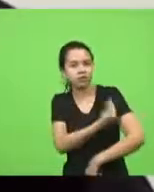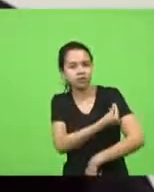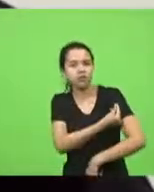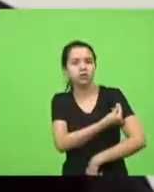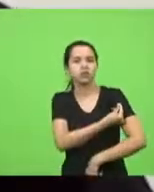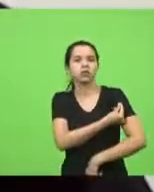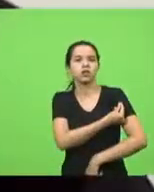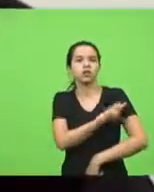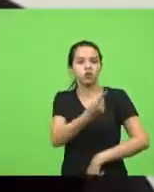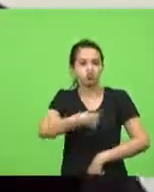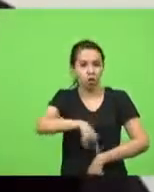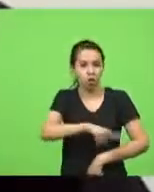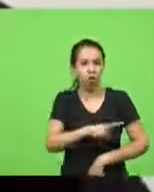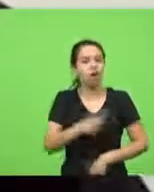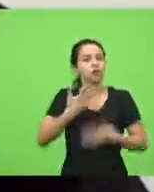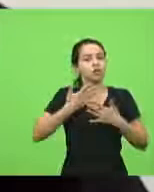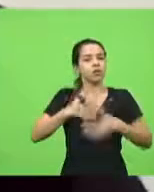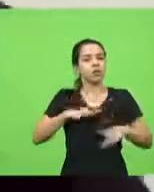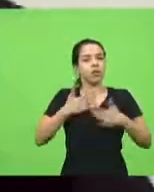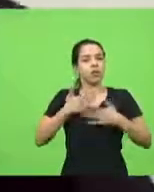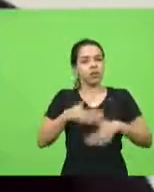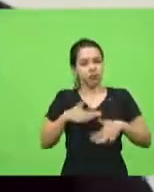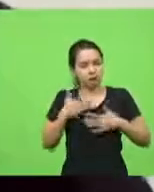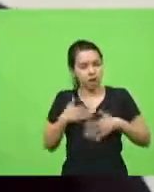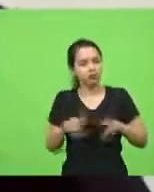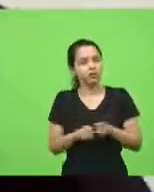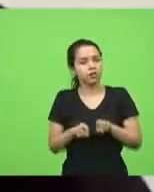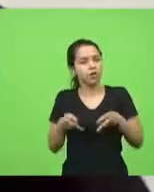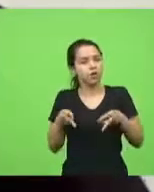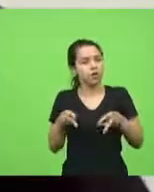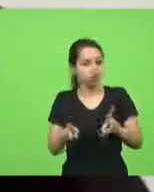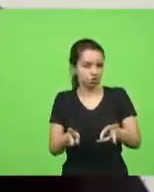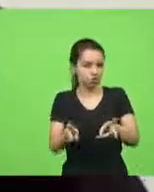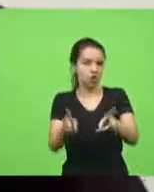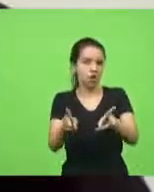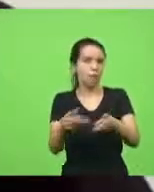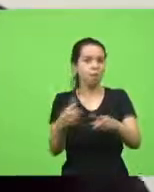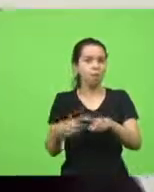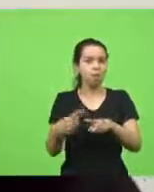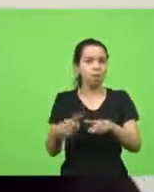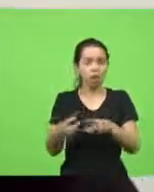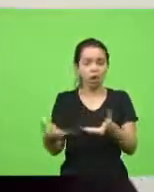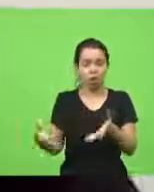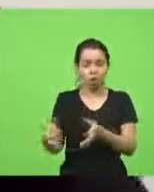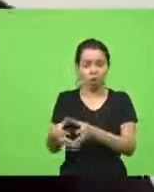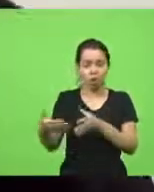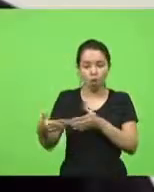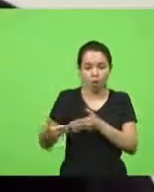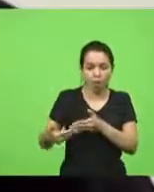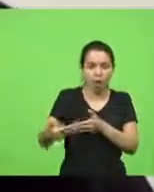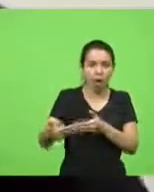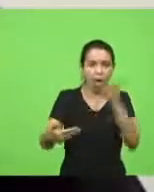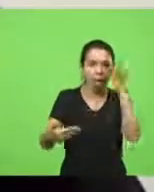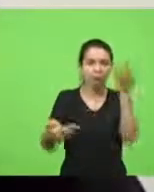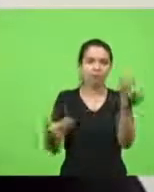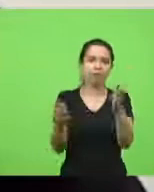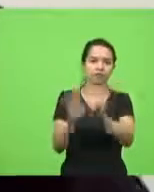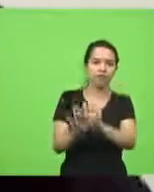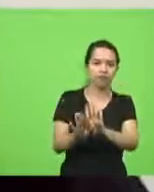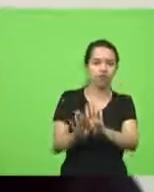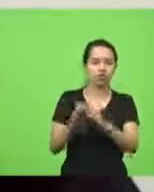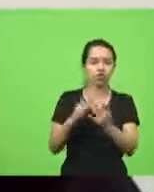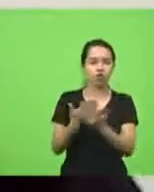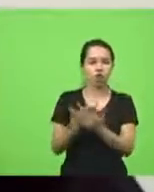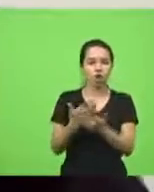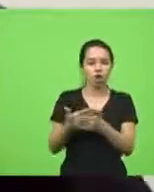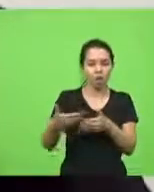tenha tranquilidade e continuidade, porque não dá para uma turma começar hoje, fechar amanhã, uma escola começar